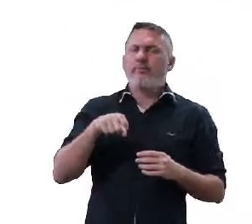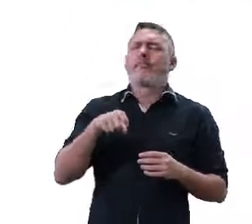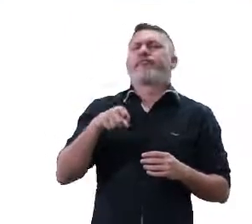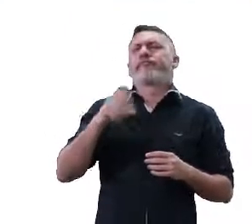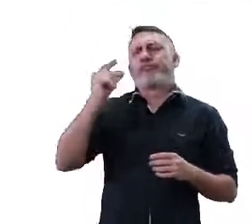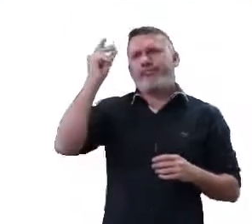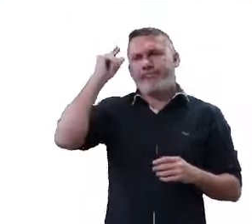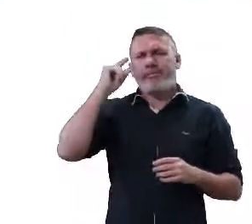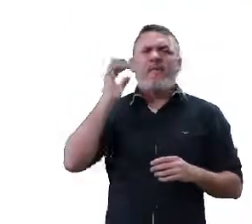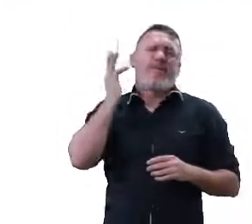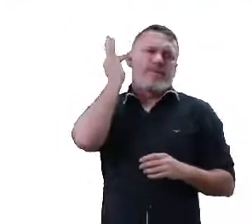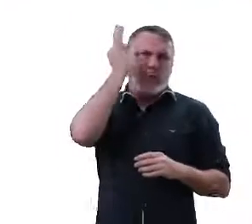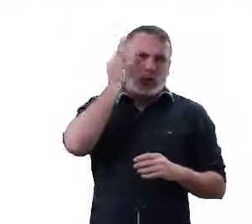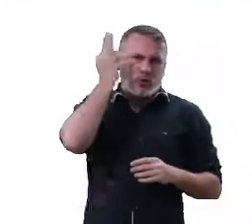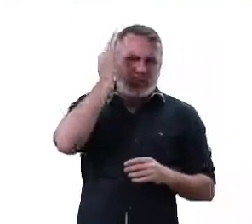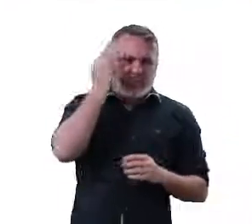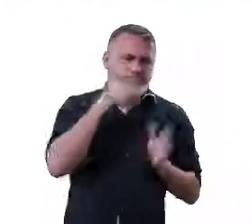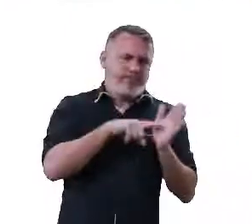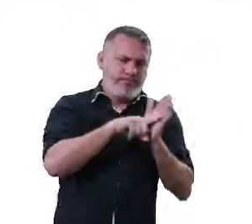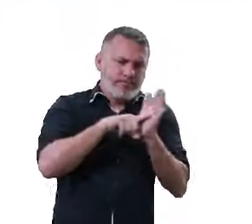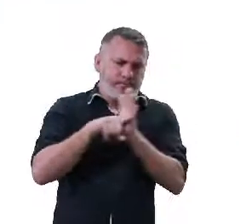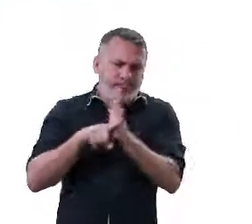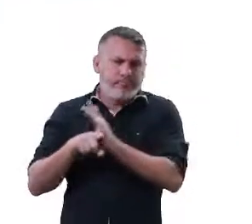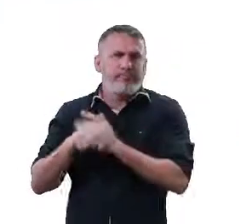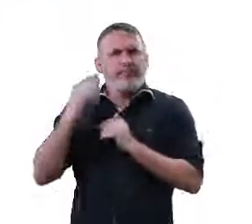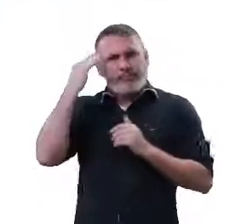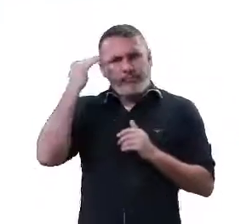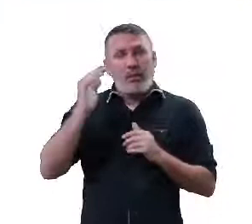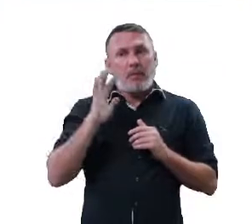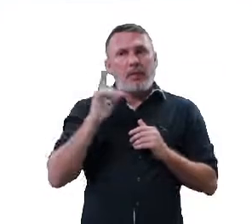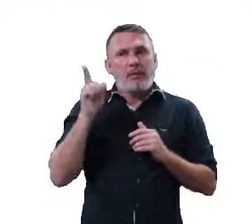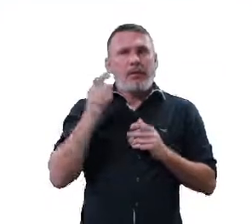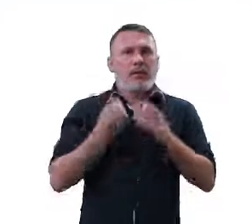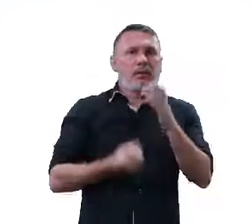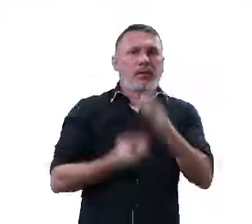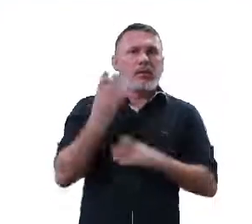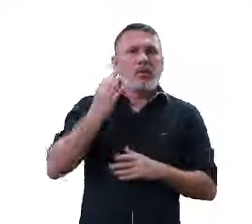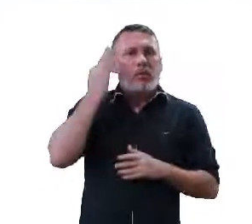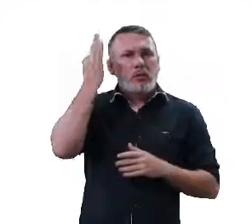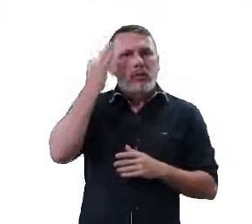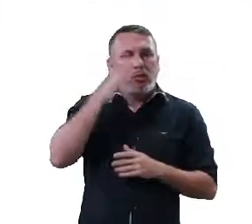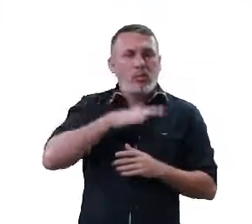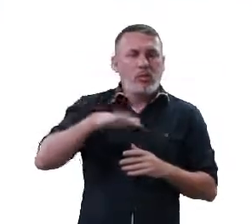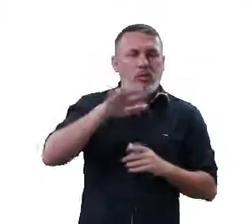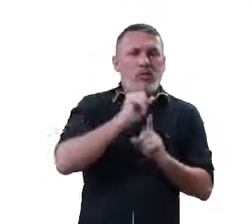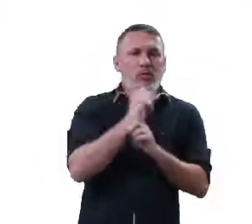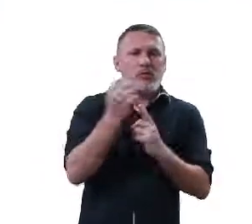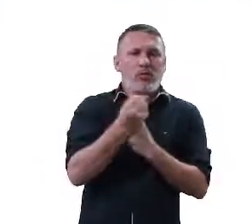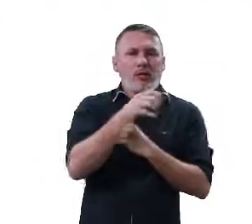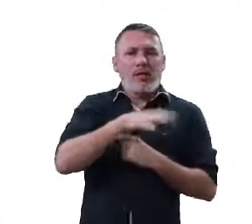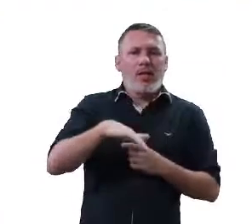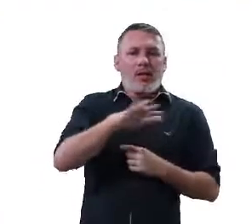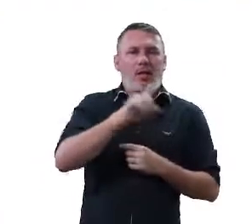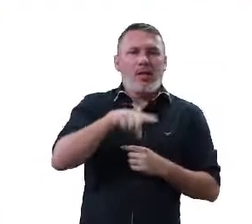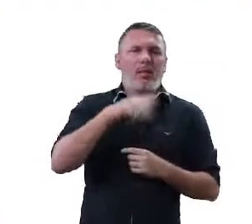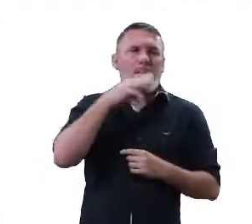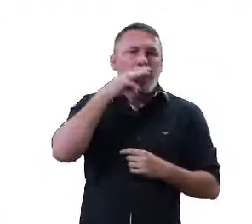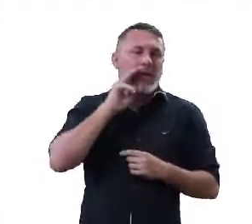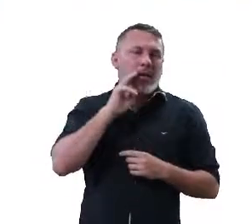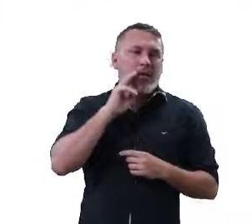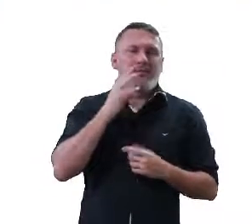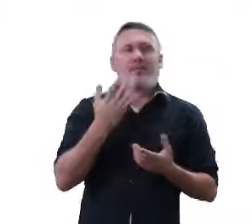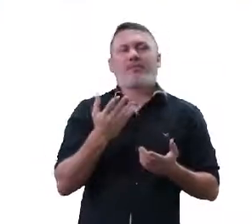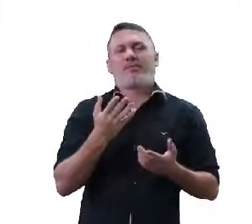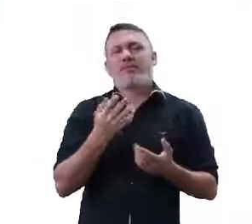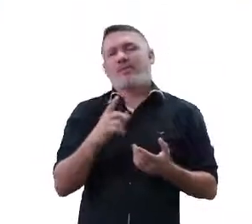ele é filósofo, mas acabou desenvolvendo uma teoria sociológica marxista. Aí ele traz os